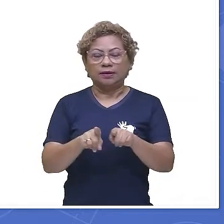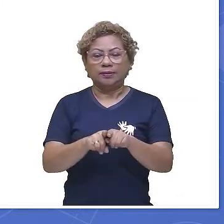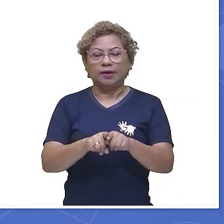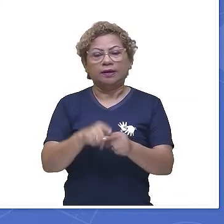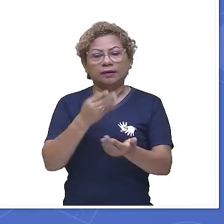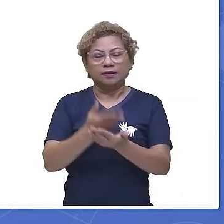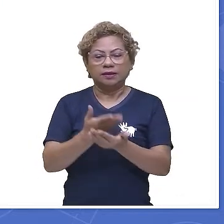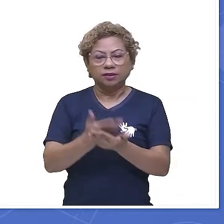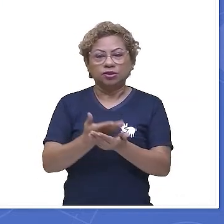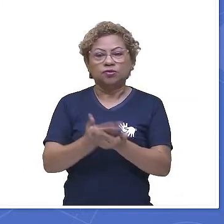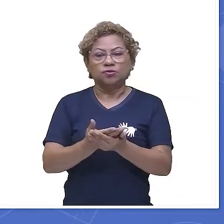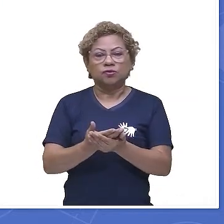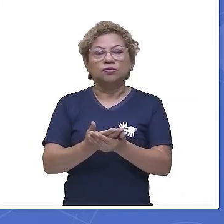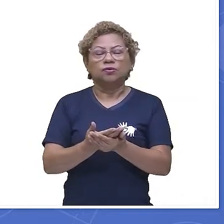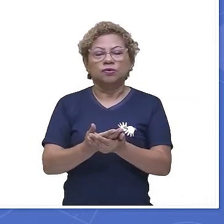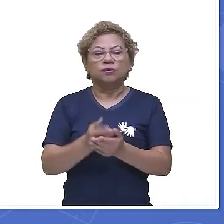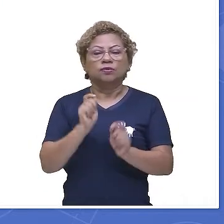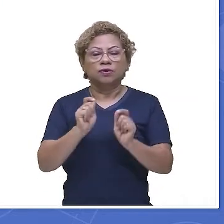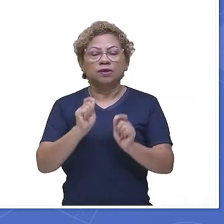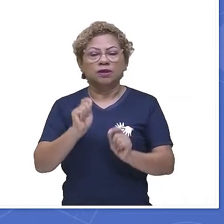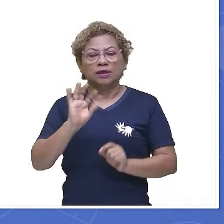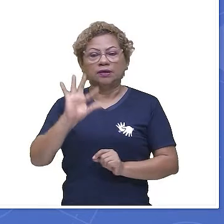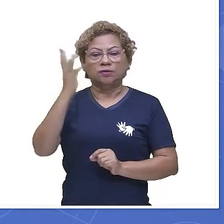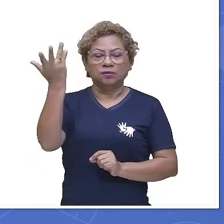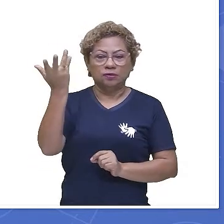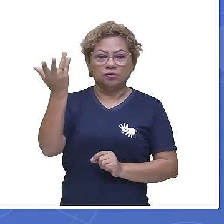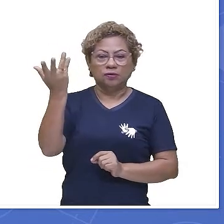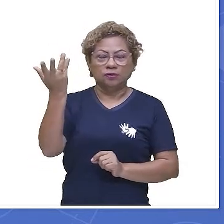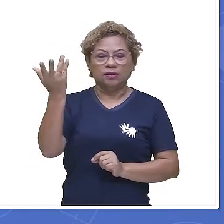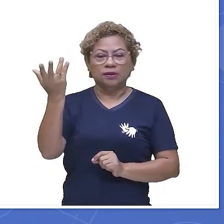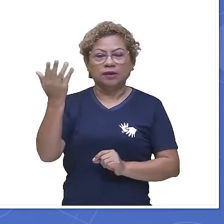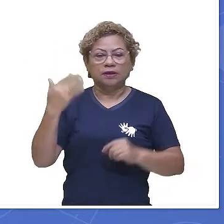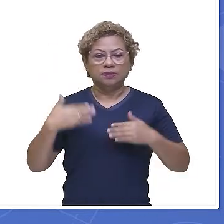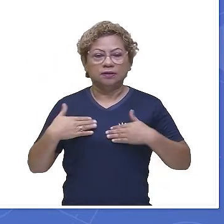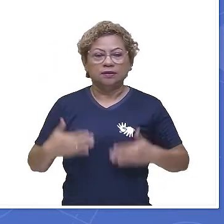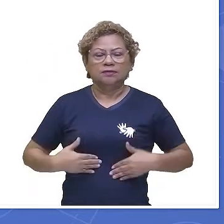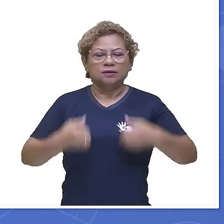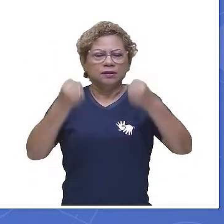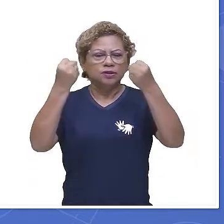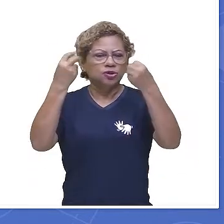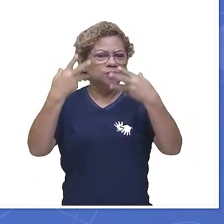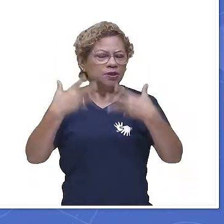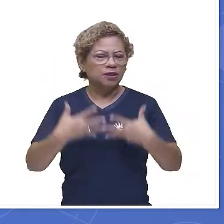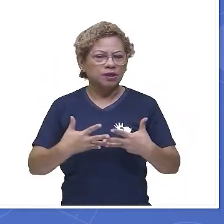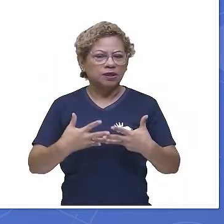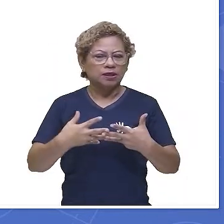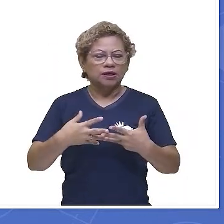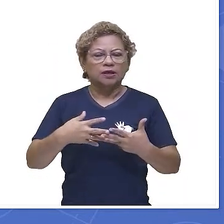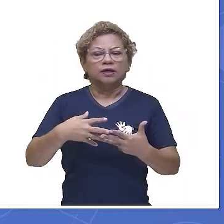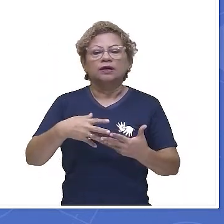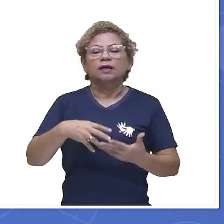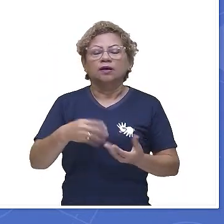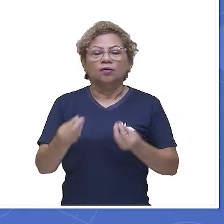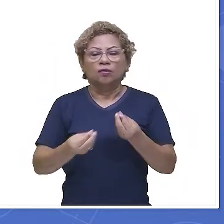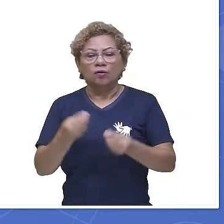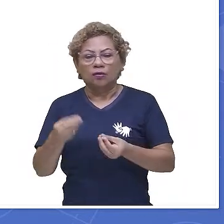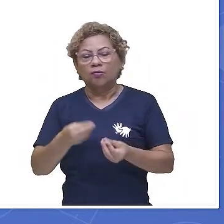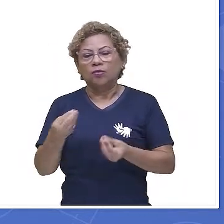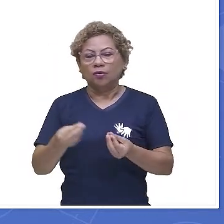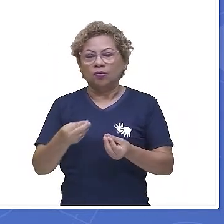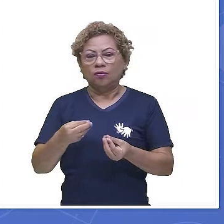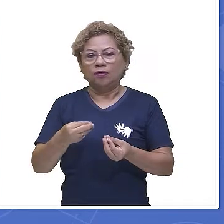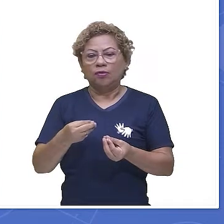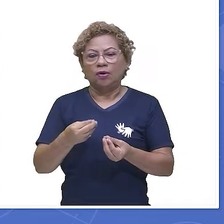fenômenos relacionados com o movimento dos corpos. Explica desde a queda de um objeto e acidentes